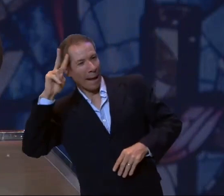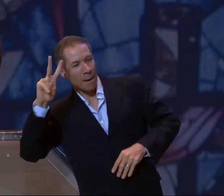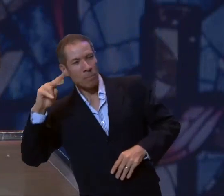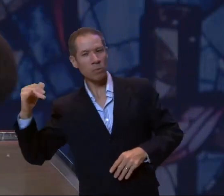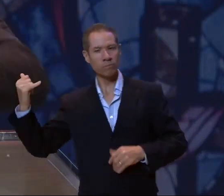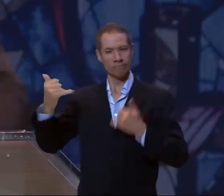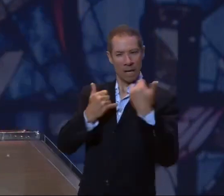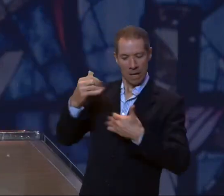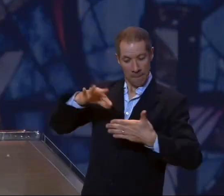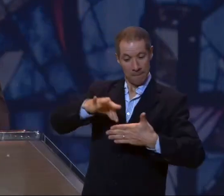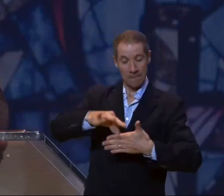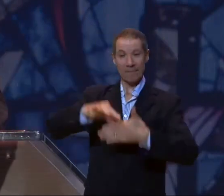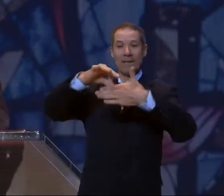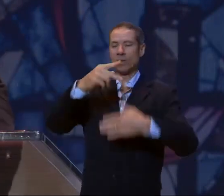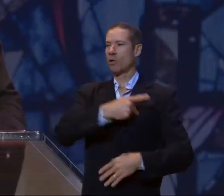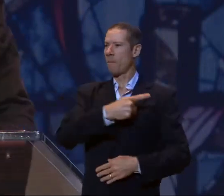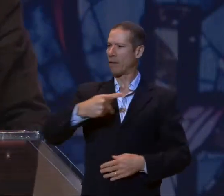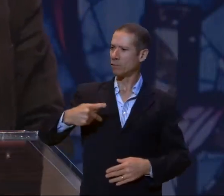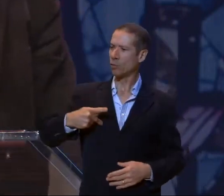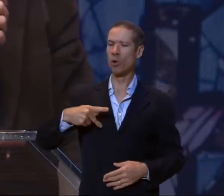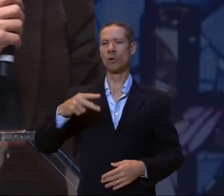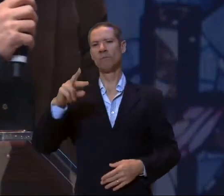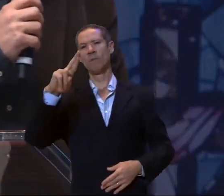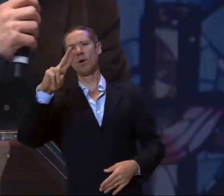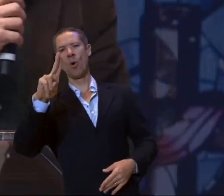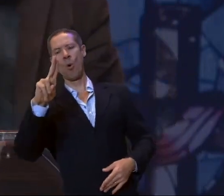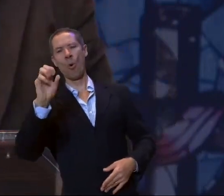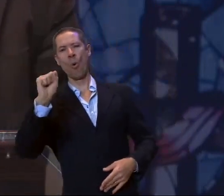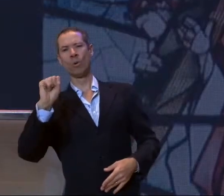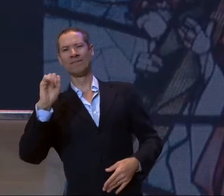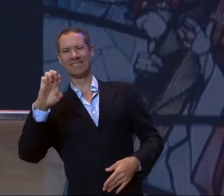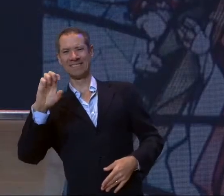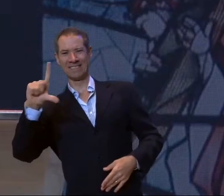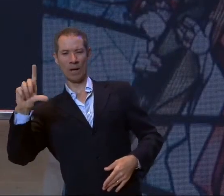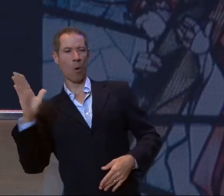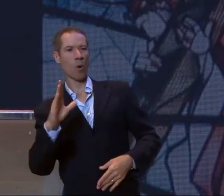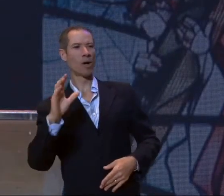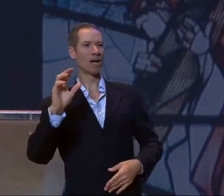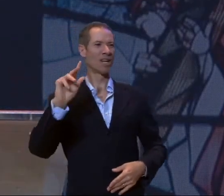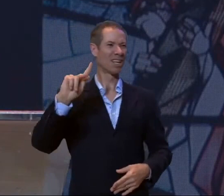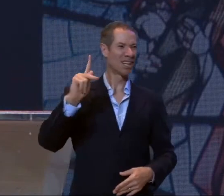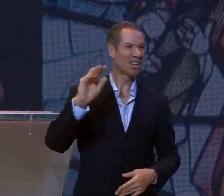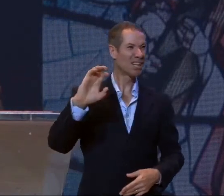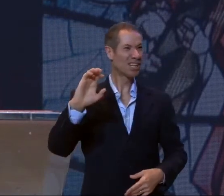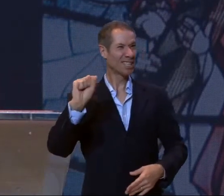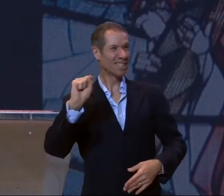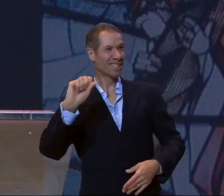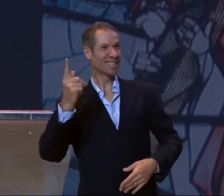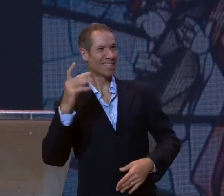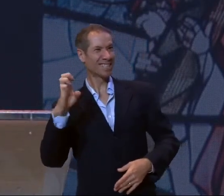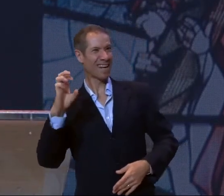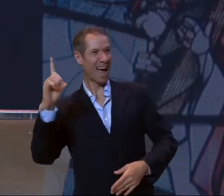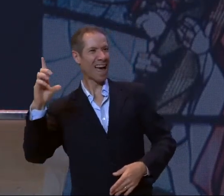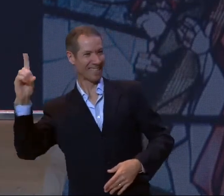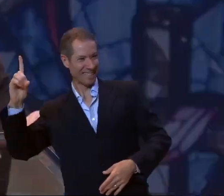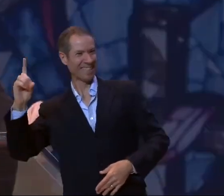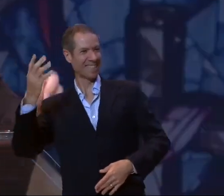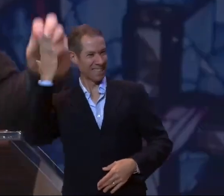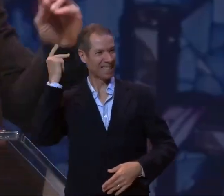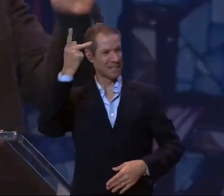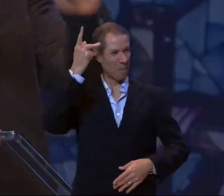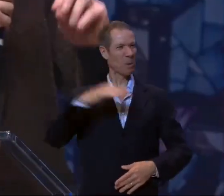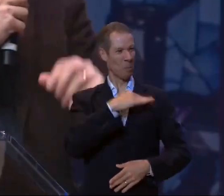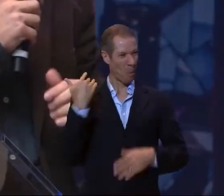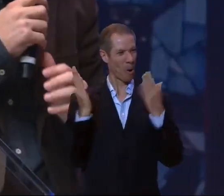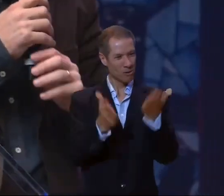tive o privilégio de ouvir o pastor Russell Shedd pregando e ensinando a respeito do que era graça. Eu gostei muito da maneira como